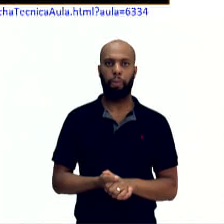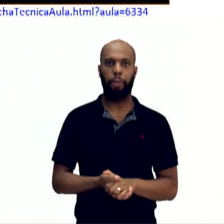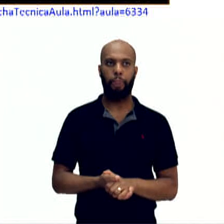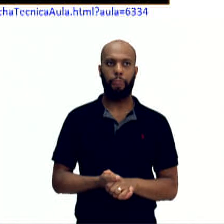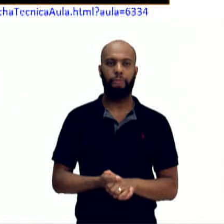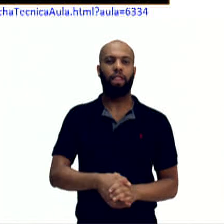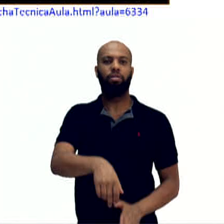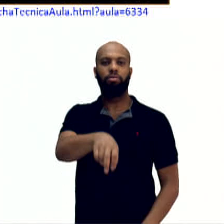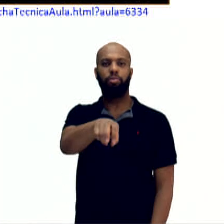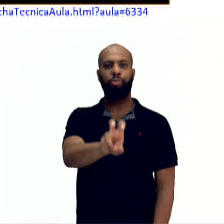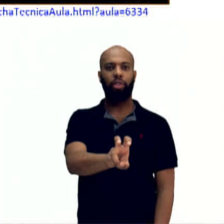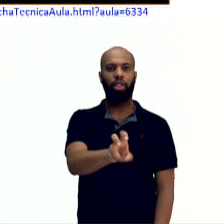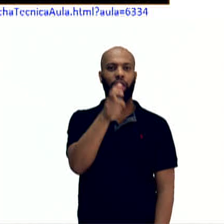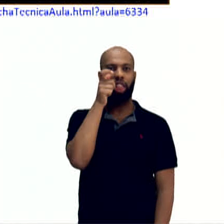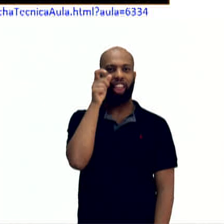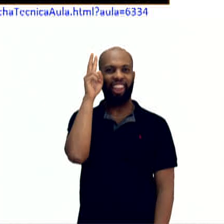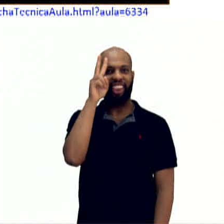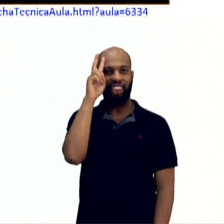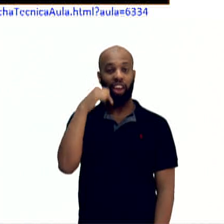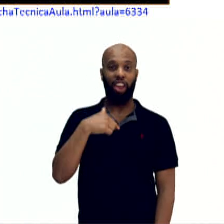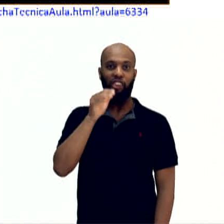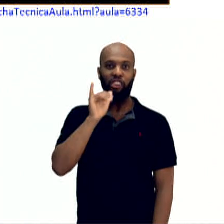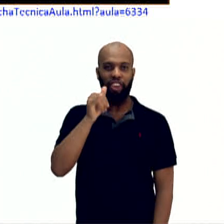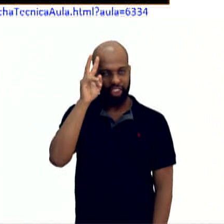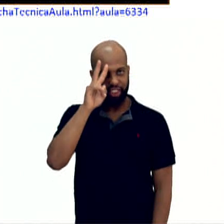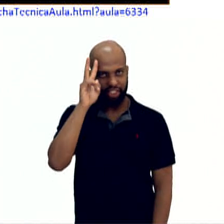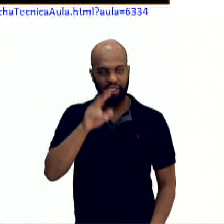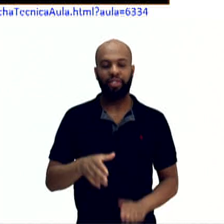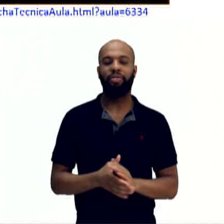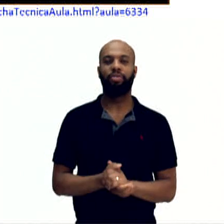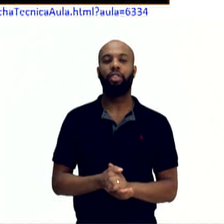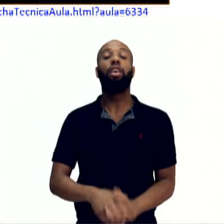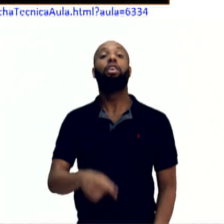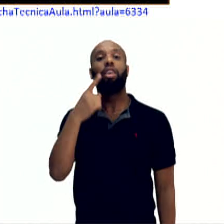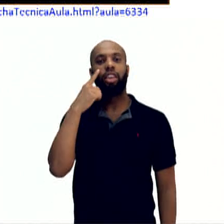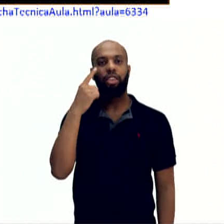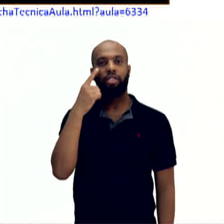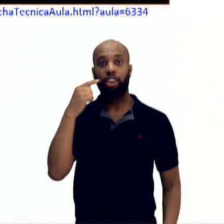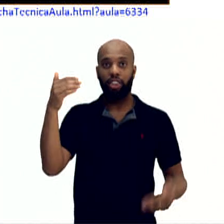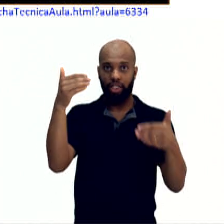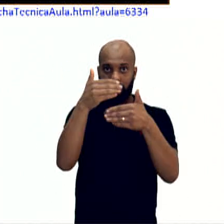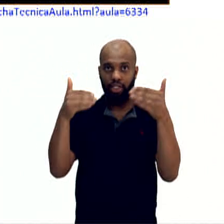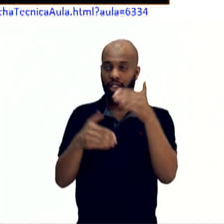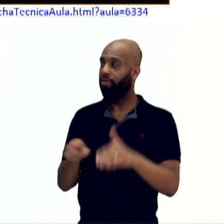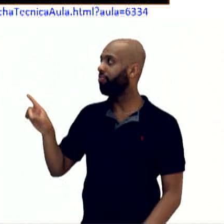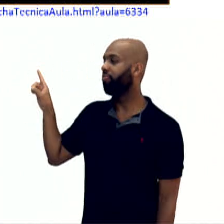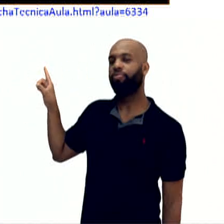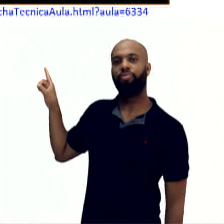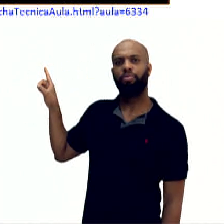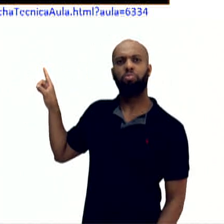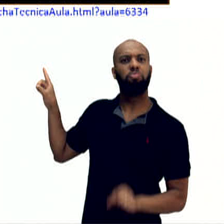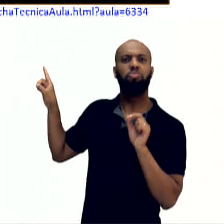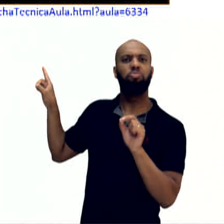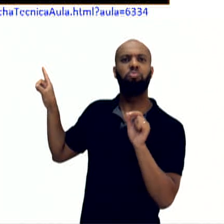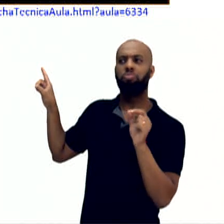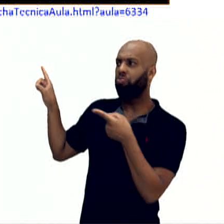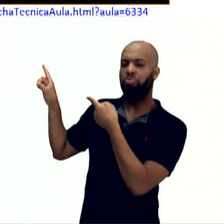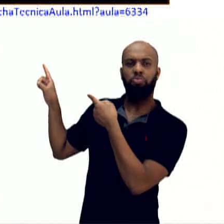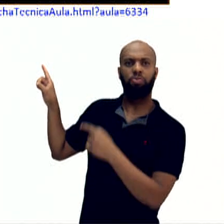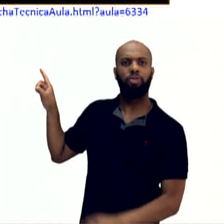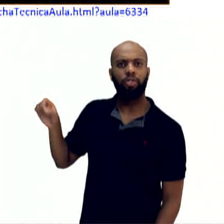Senta que lá vem a história que a professora vai contar um pouquinho para vocês. Olha aqui comigo aqui no slide. O que essa imagem está